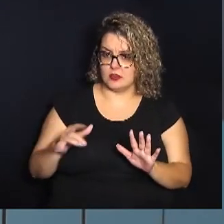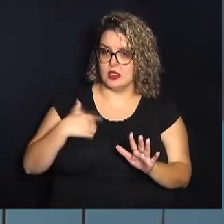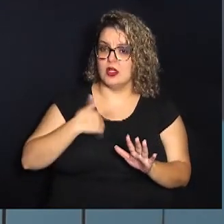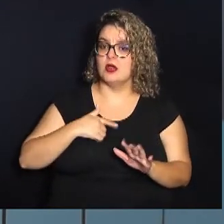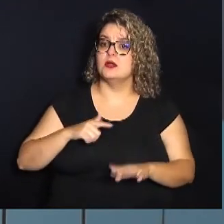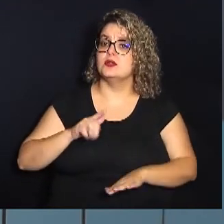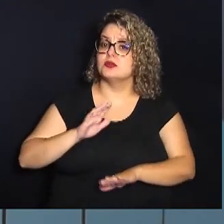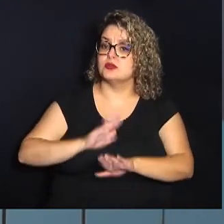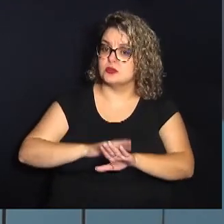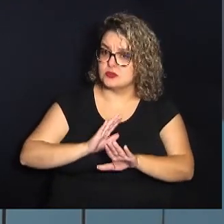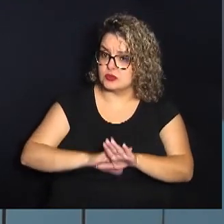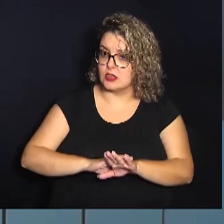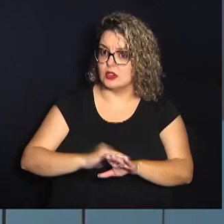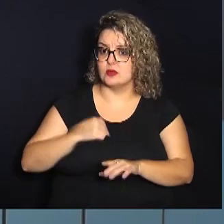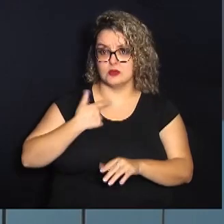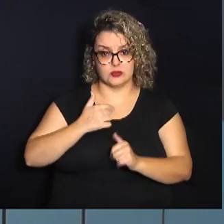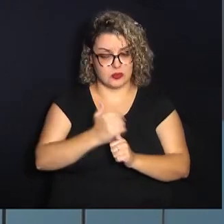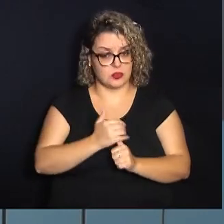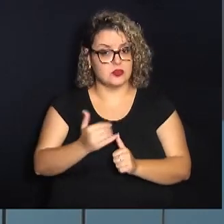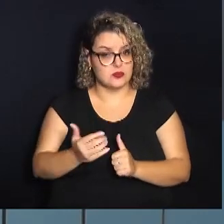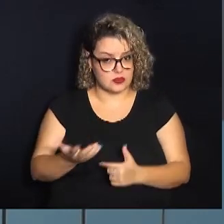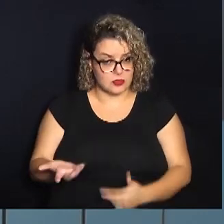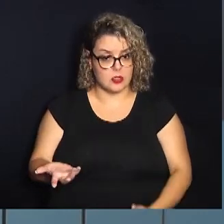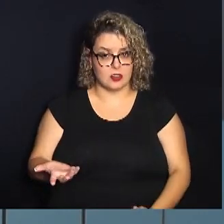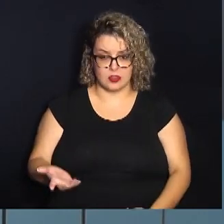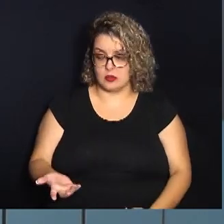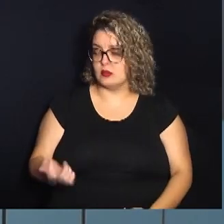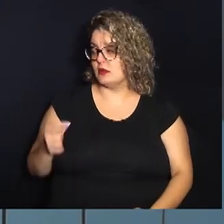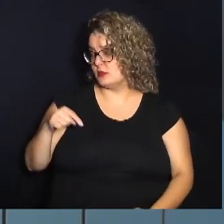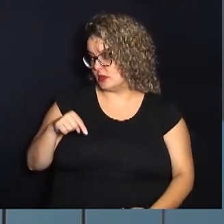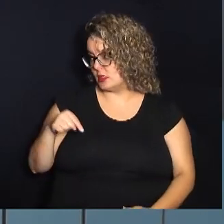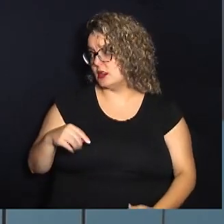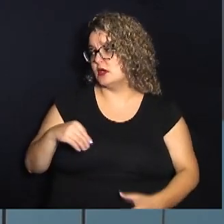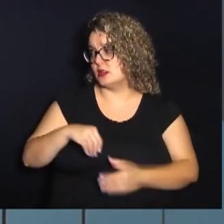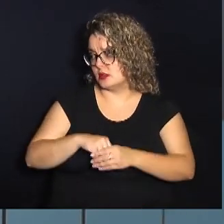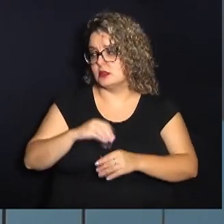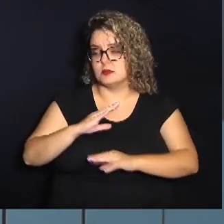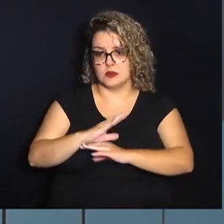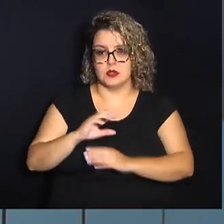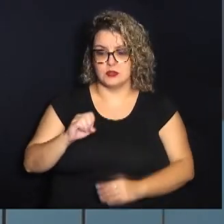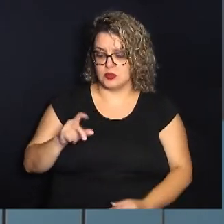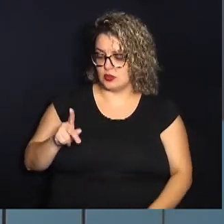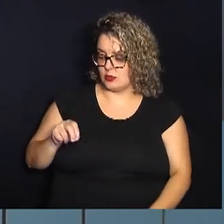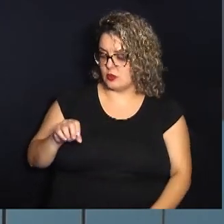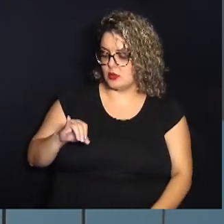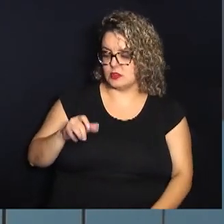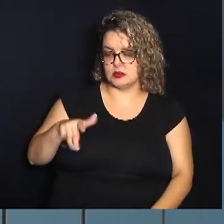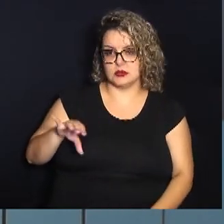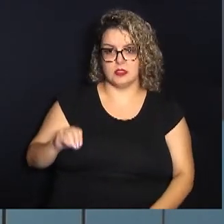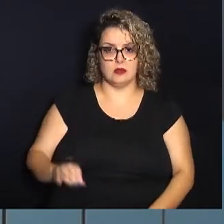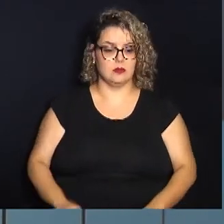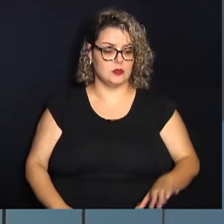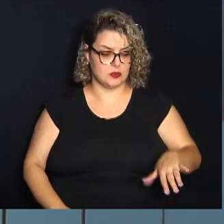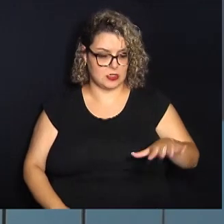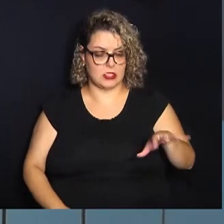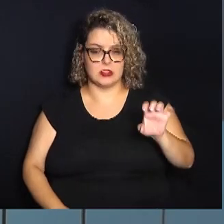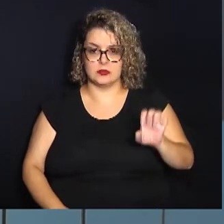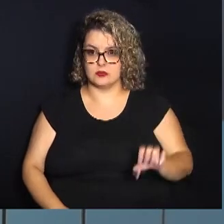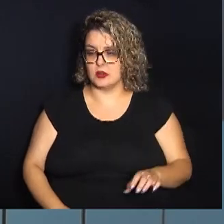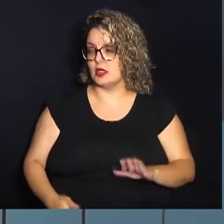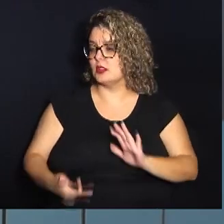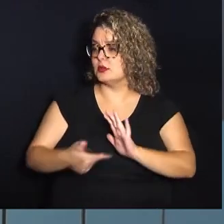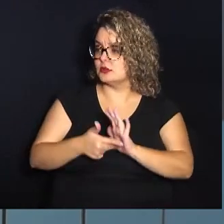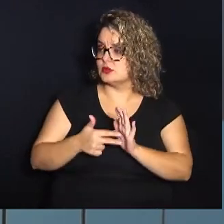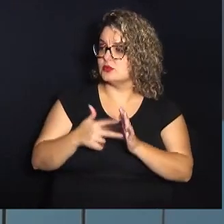atuação, inclusive os nossos mandatos aqui dessa casa, né, de oposição de esquerda, tem sido no sentido, sim,